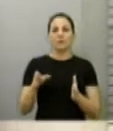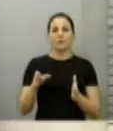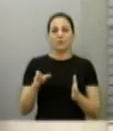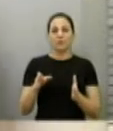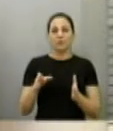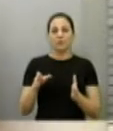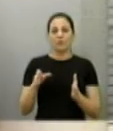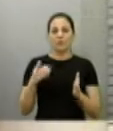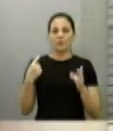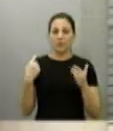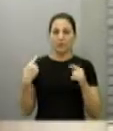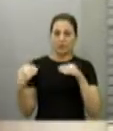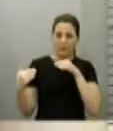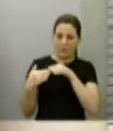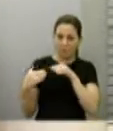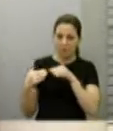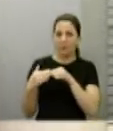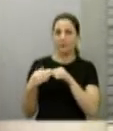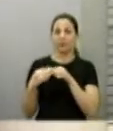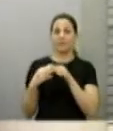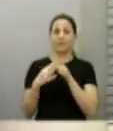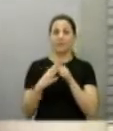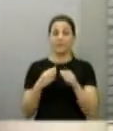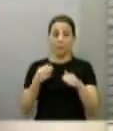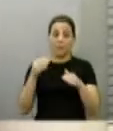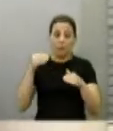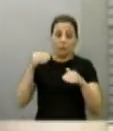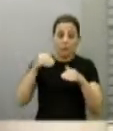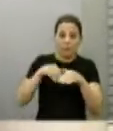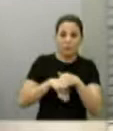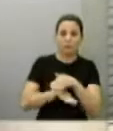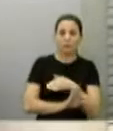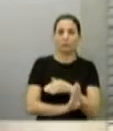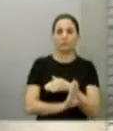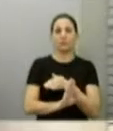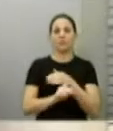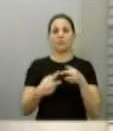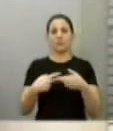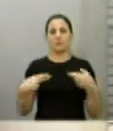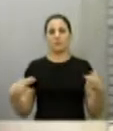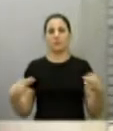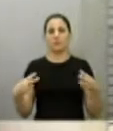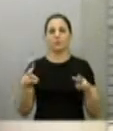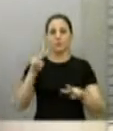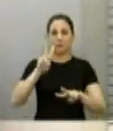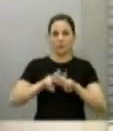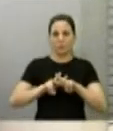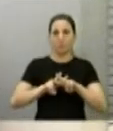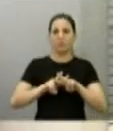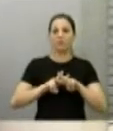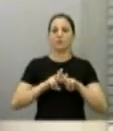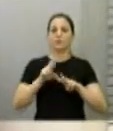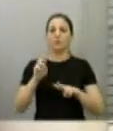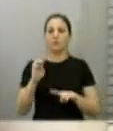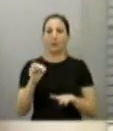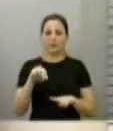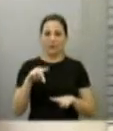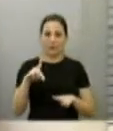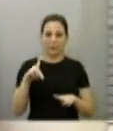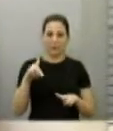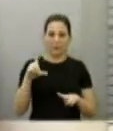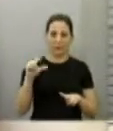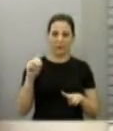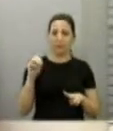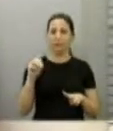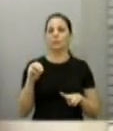queriam, a bomba que caiu nesse prédio quando nós tivemos a prisão do ex-vereador Ronaldo Napeloso. E aí, eu quero